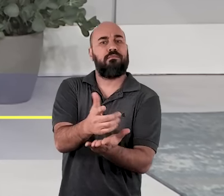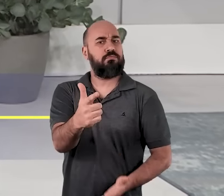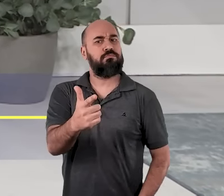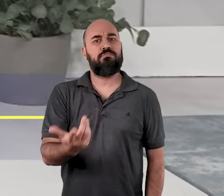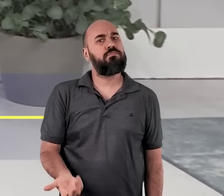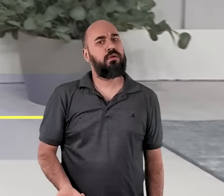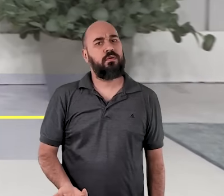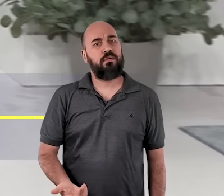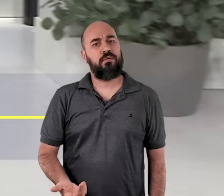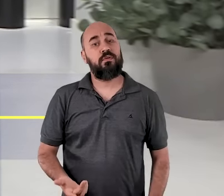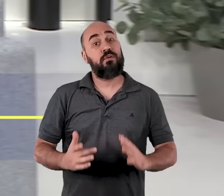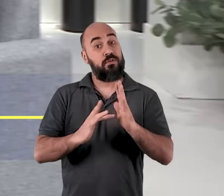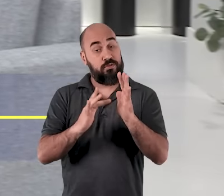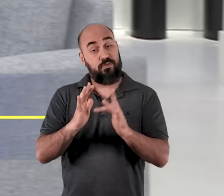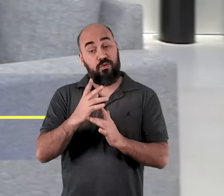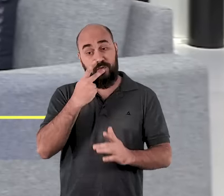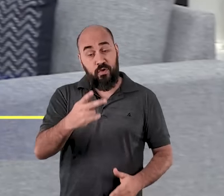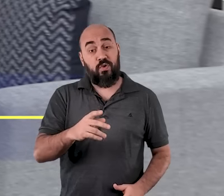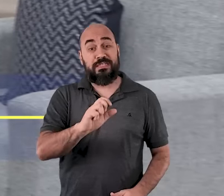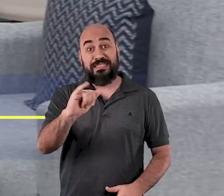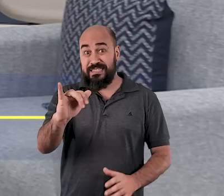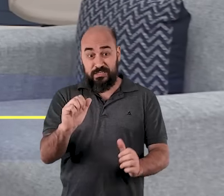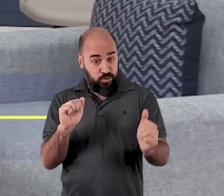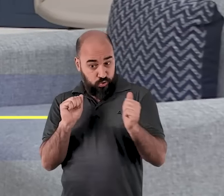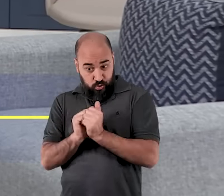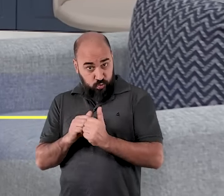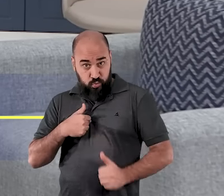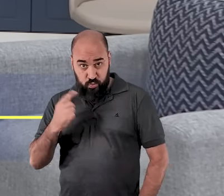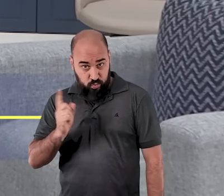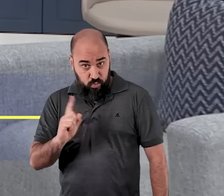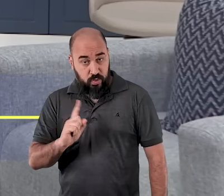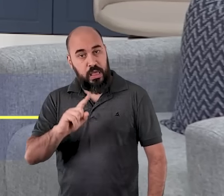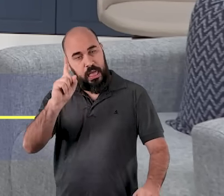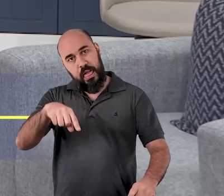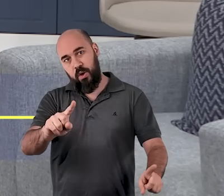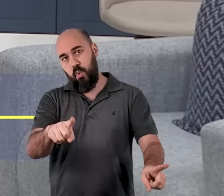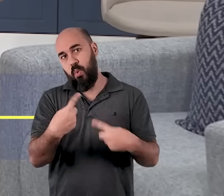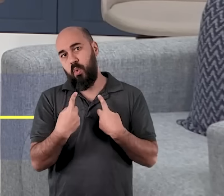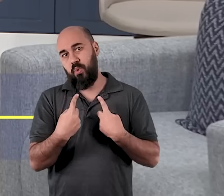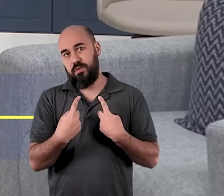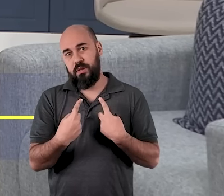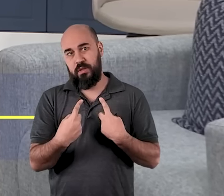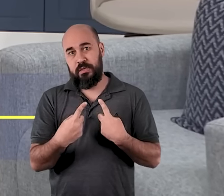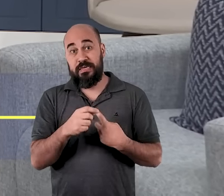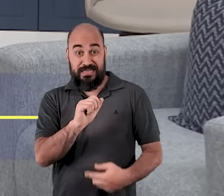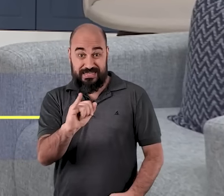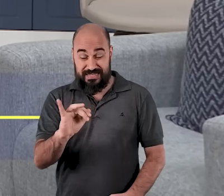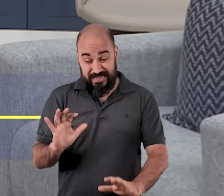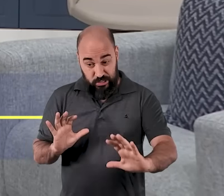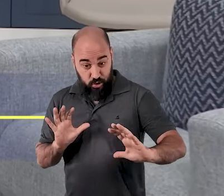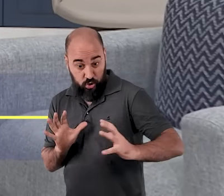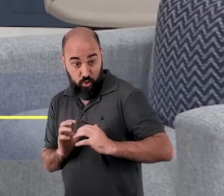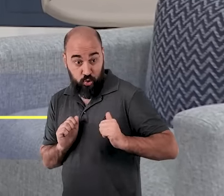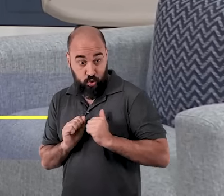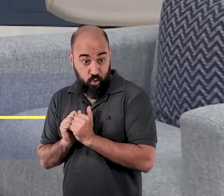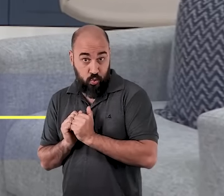não é por mim, diz Cristo, é contra mim. Quem comigo, diz Cristo, não ajunta,